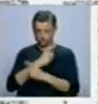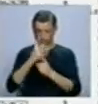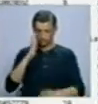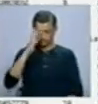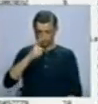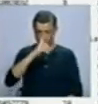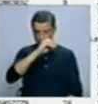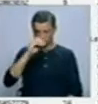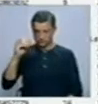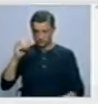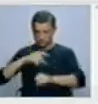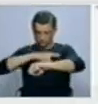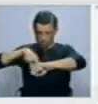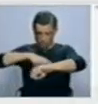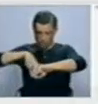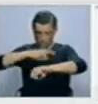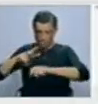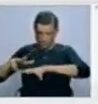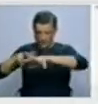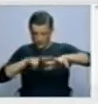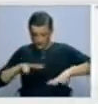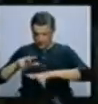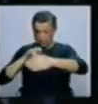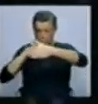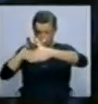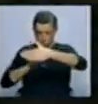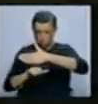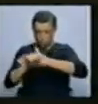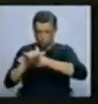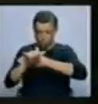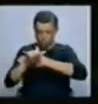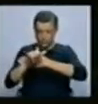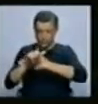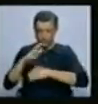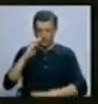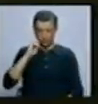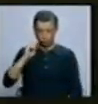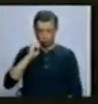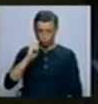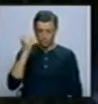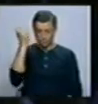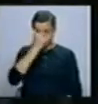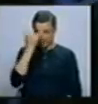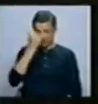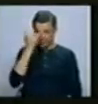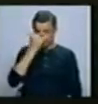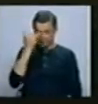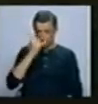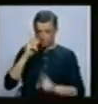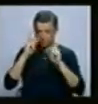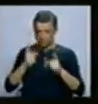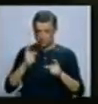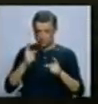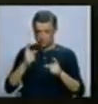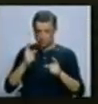1.600 horas de vídeos de YouTube a cada segundo. Esta simulação foi uma simulação sobre aquilo que foi o primeiro tempo